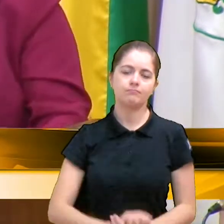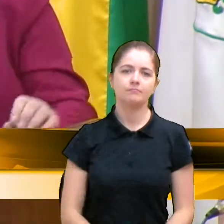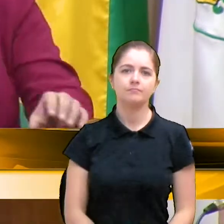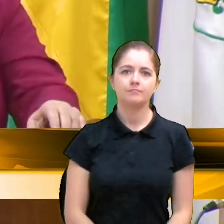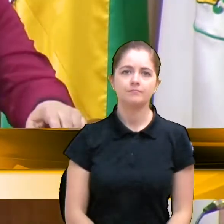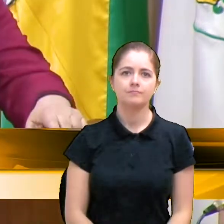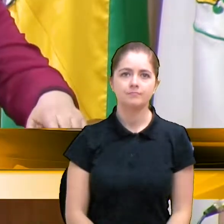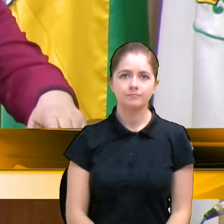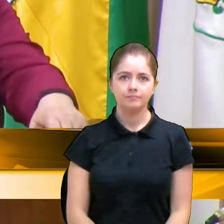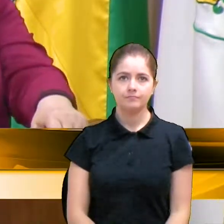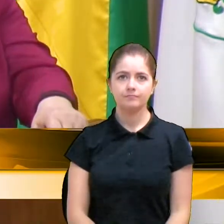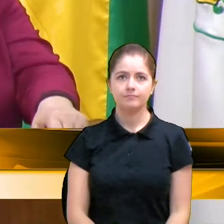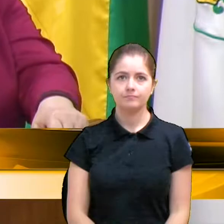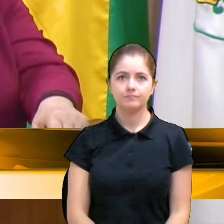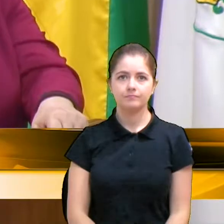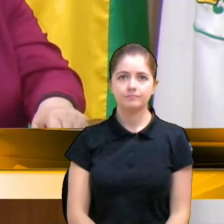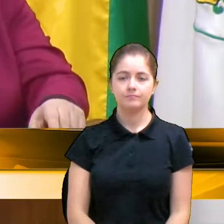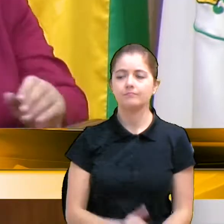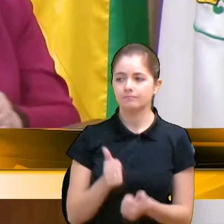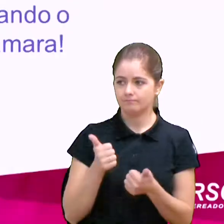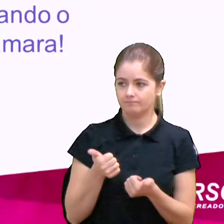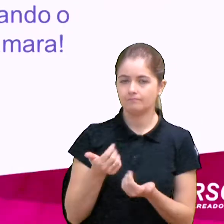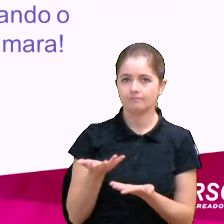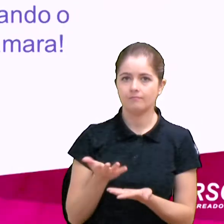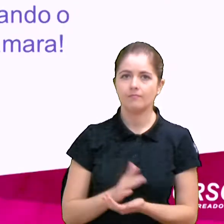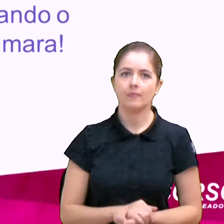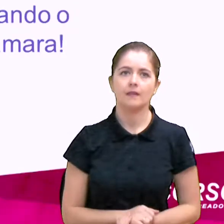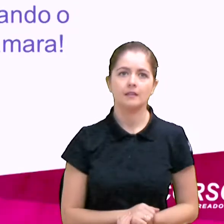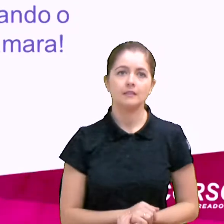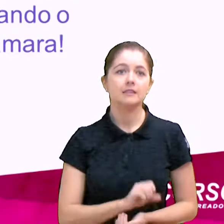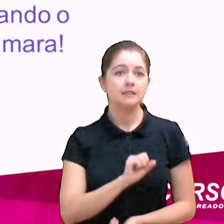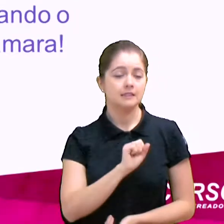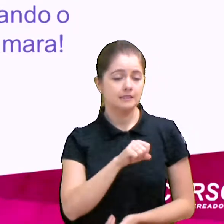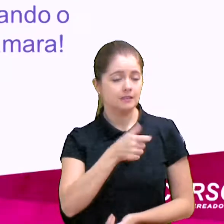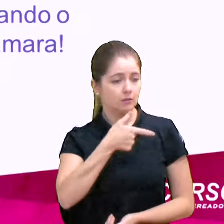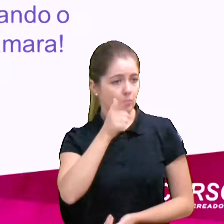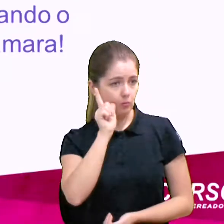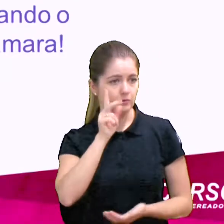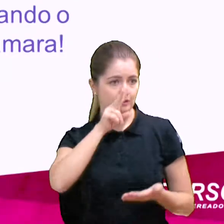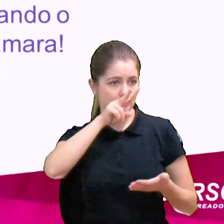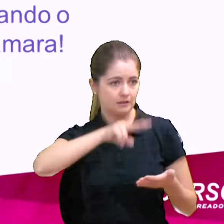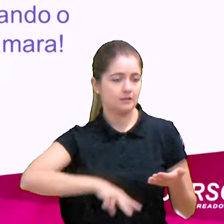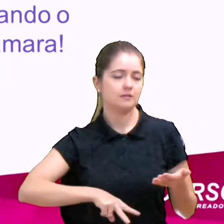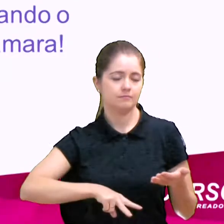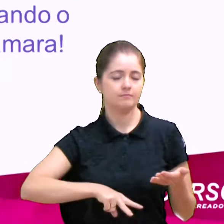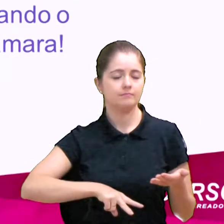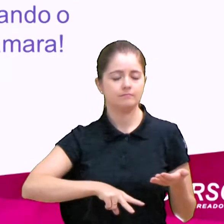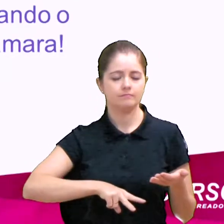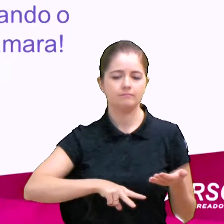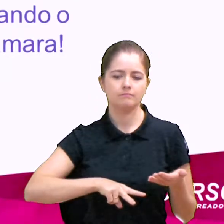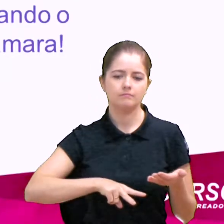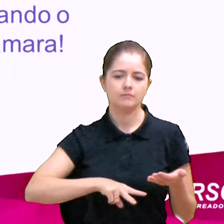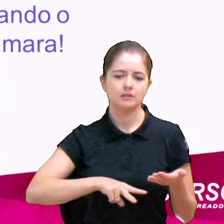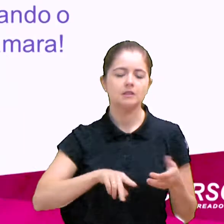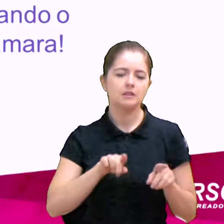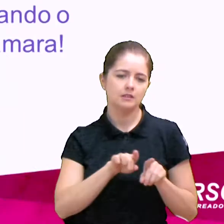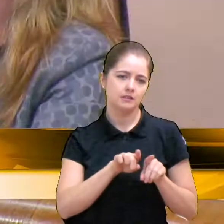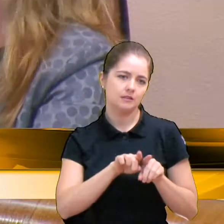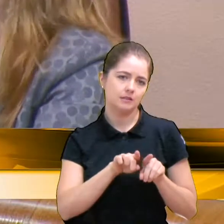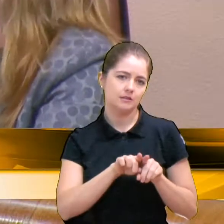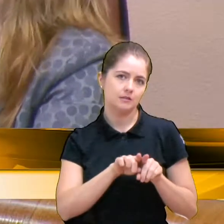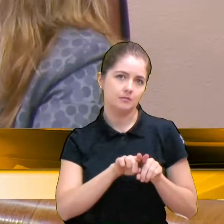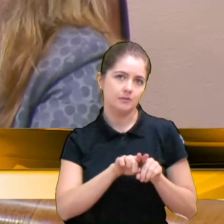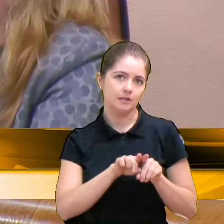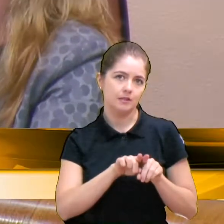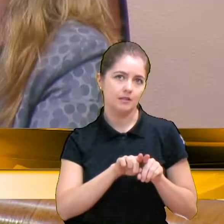Uma parte, vereadora. Pois não, vereadora. Eu tive oportunidade de ler ontem, apesar de a sua assessoria já ter enviado antes, né? Mas